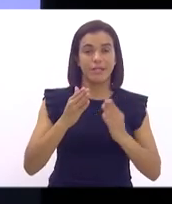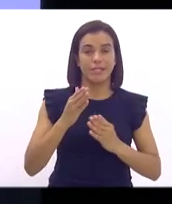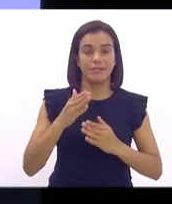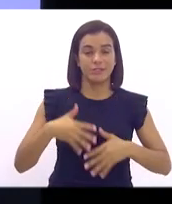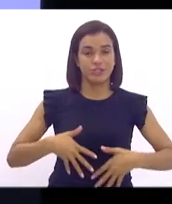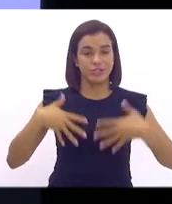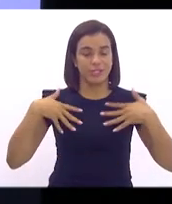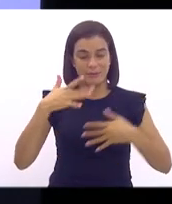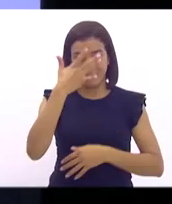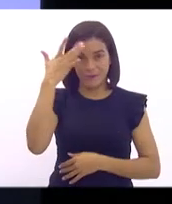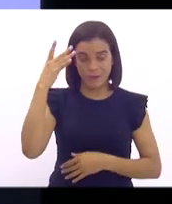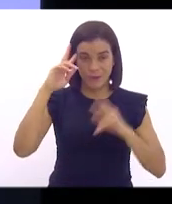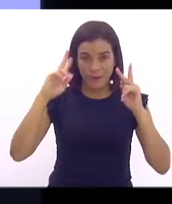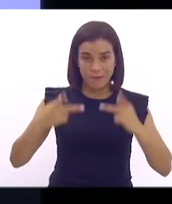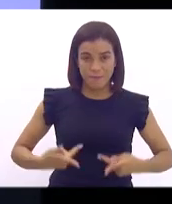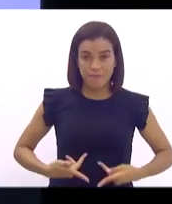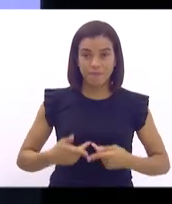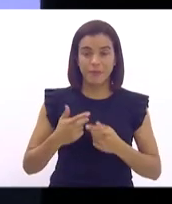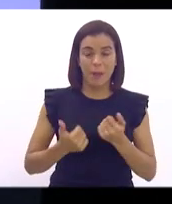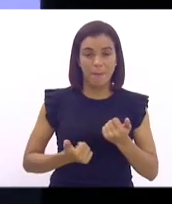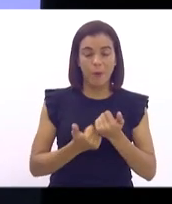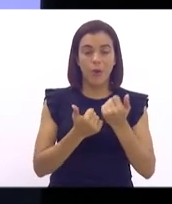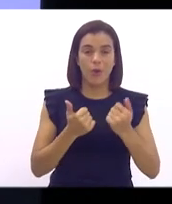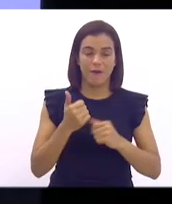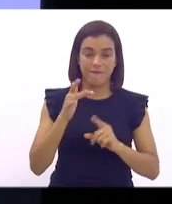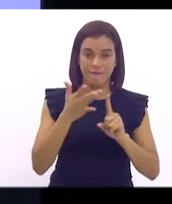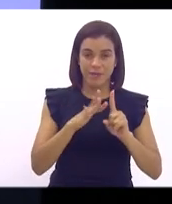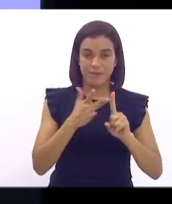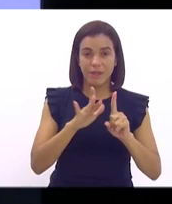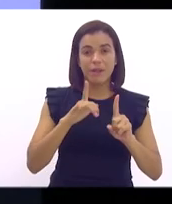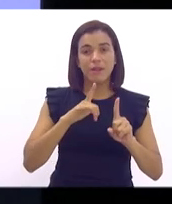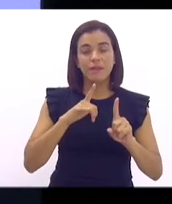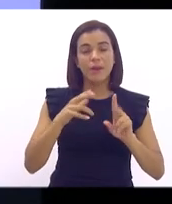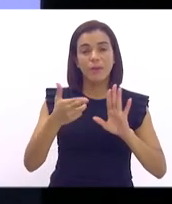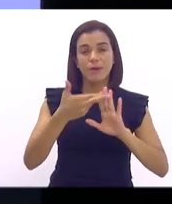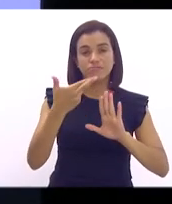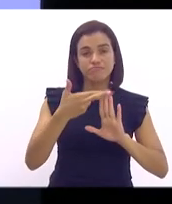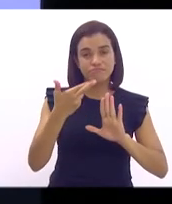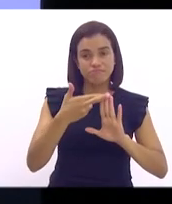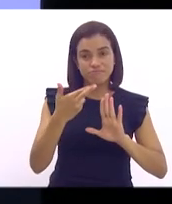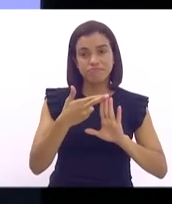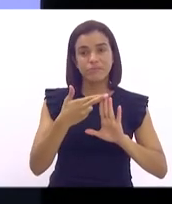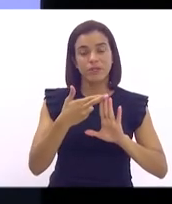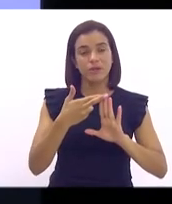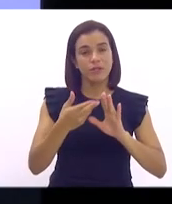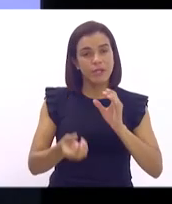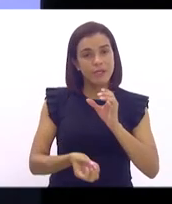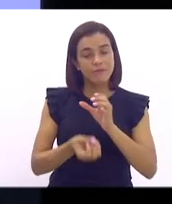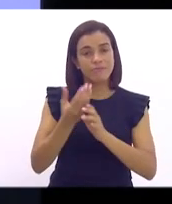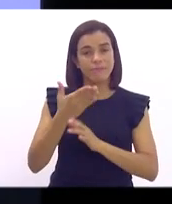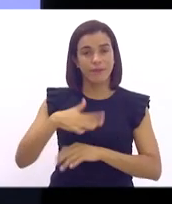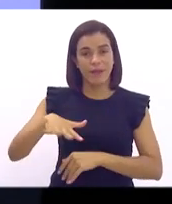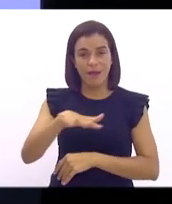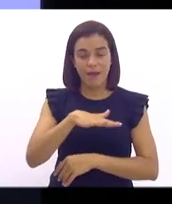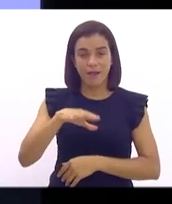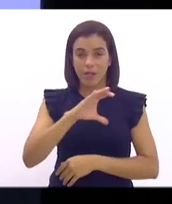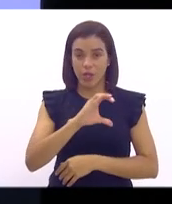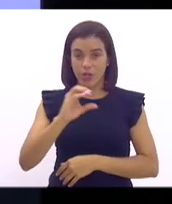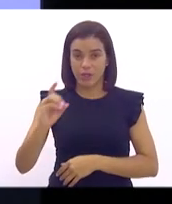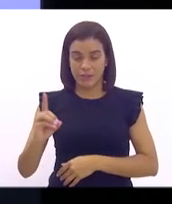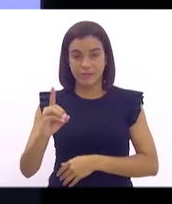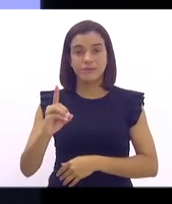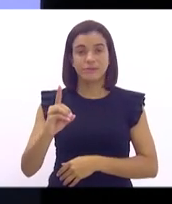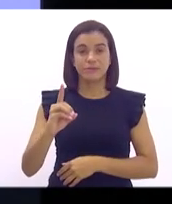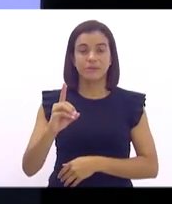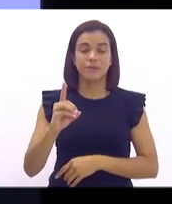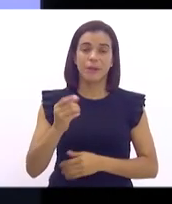que tem a Coordenadoria de Promoção do Direito das Vítimas, a gente tem essa resolução que institui que dentro do âmbito da Coordenadoria de Promoção do